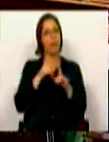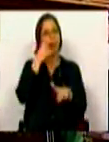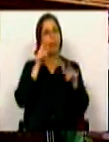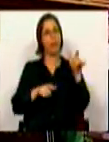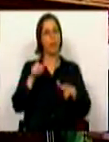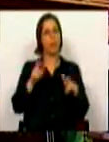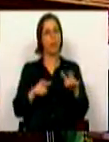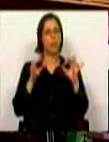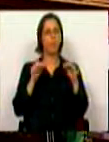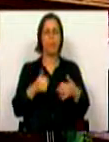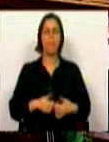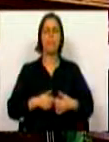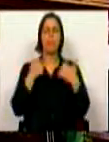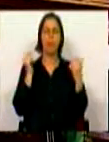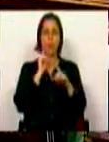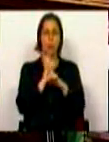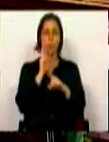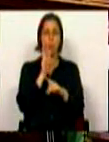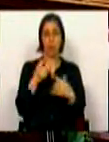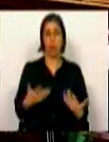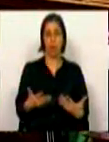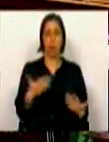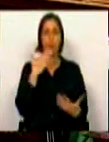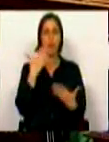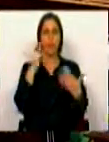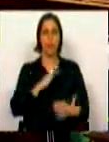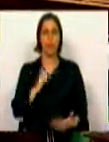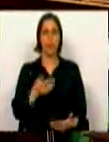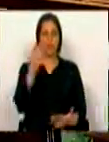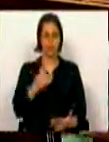cidadãos seja bem melhor do que encontramos hoje. Muito obrigado, Sr. Presidente. Obrigado, Sr.